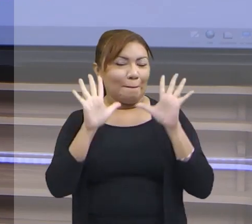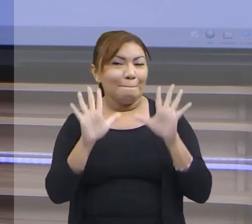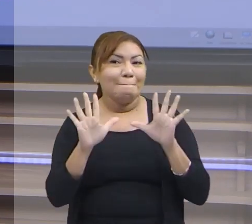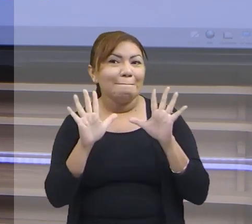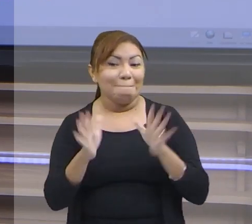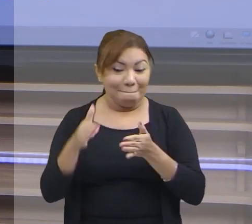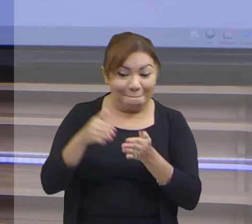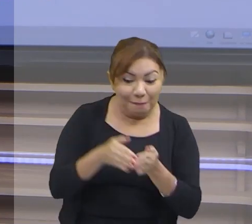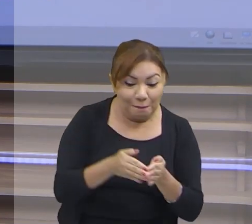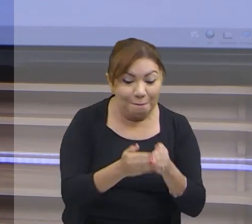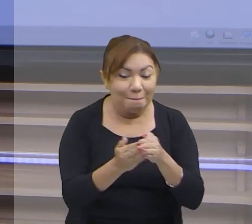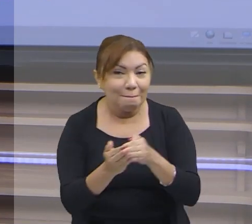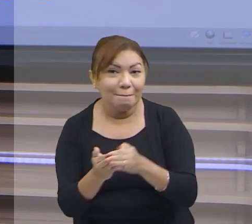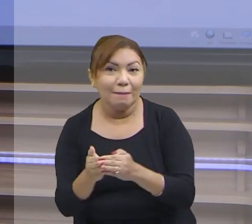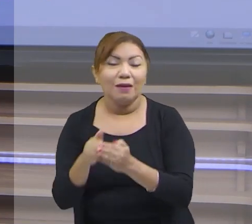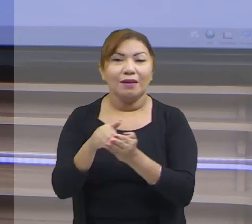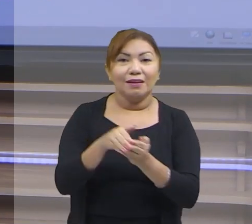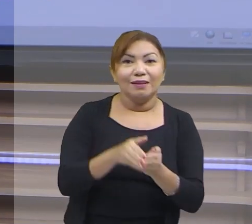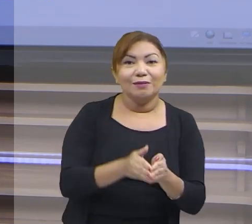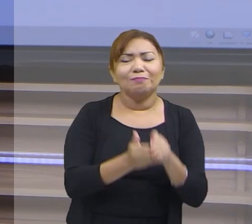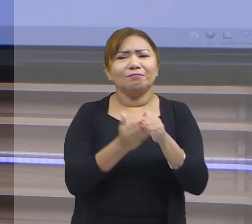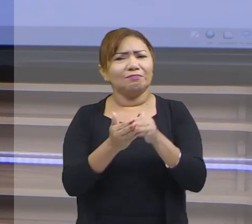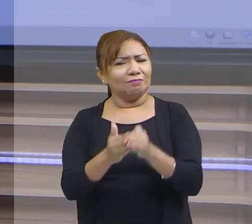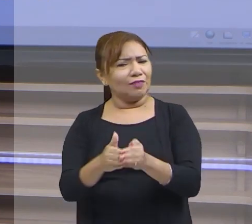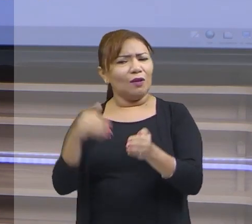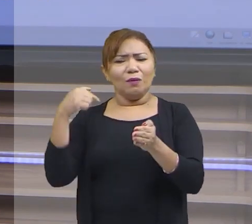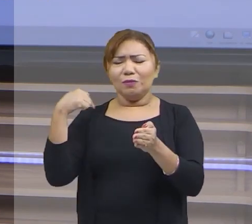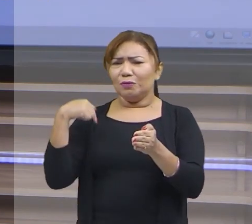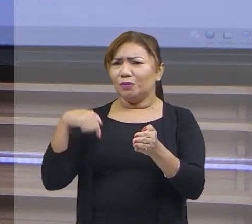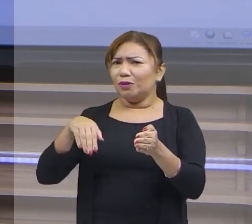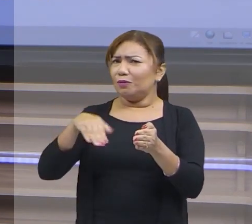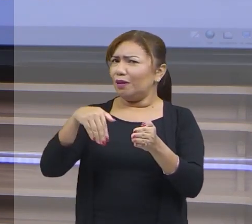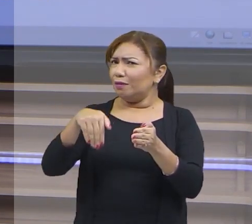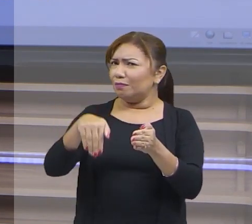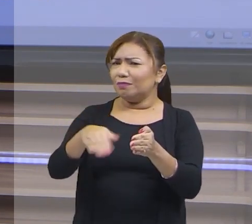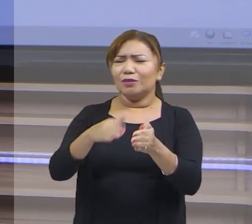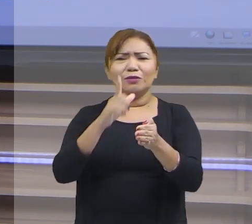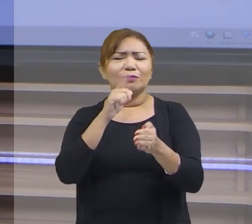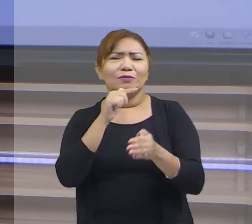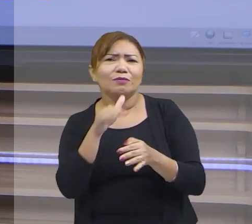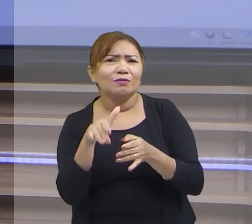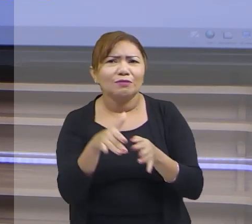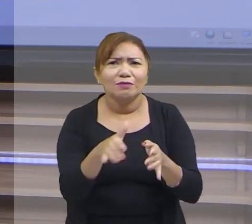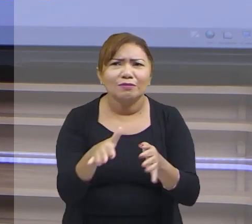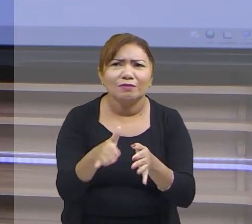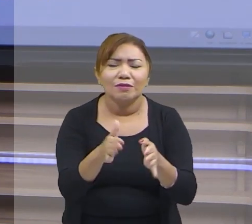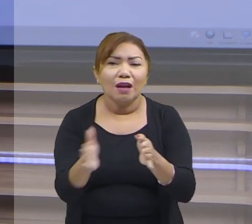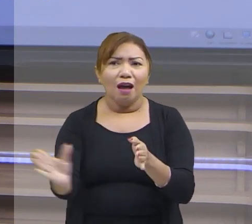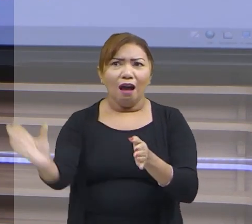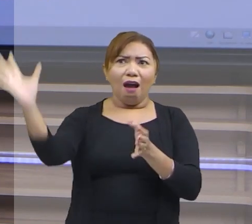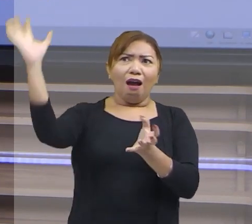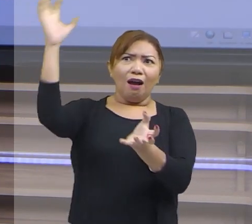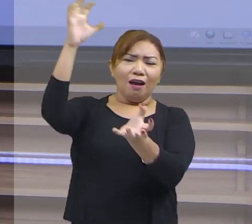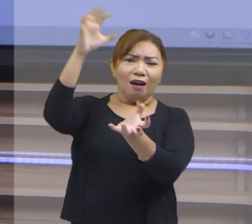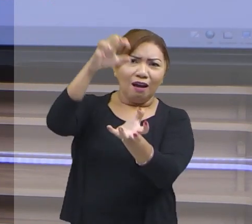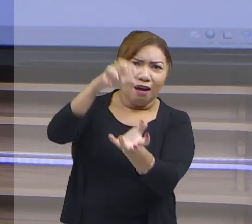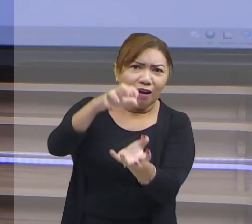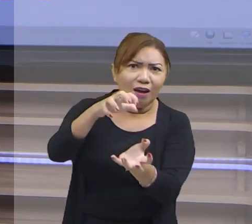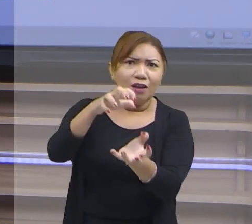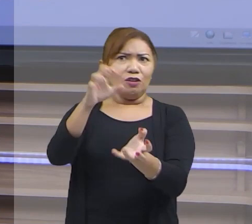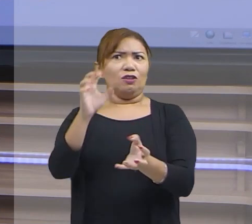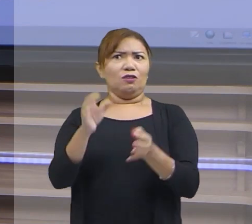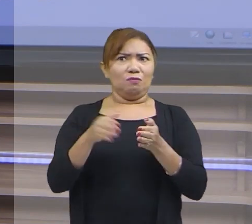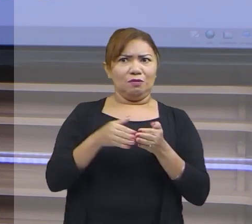num pequeno bote. E o navegando pelo rio abaixo, quando o jacaré se